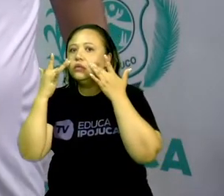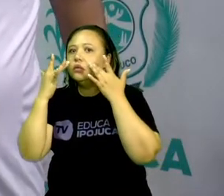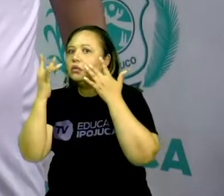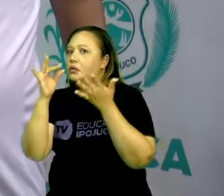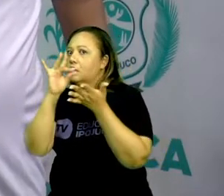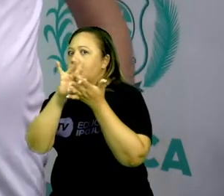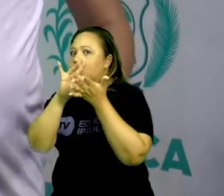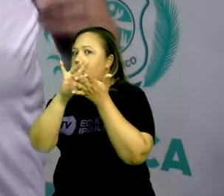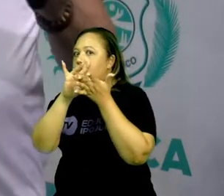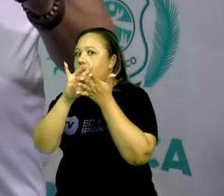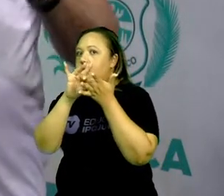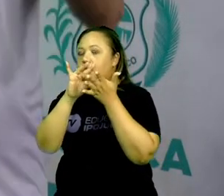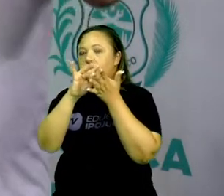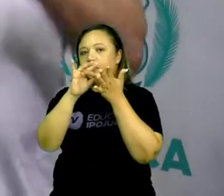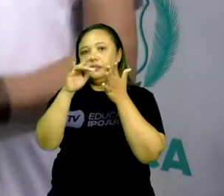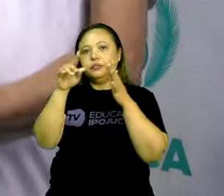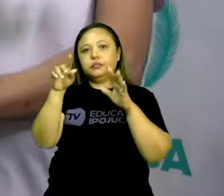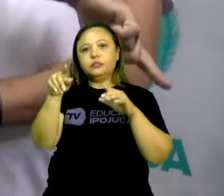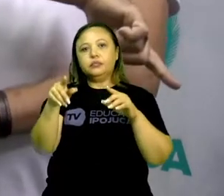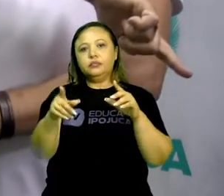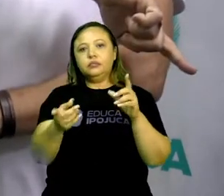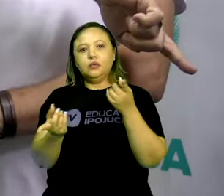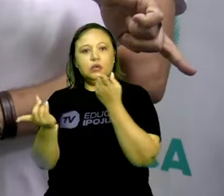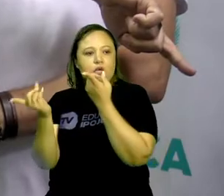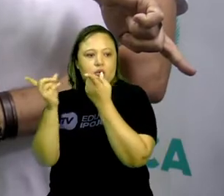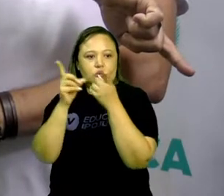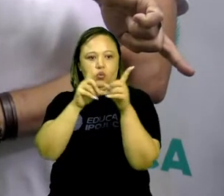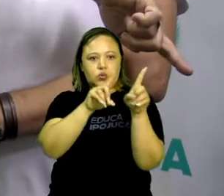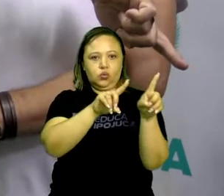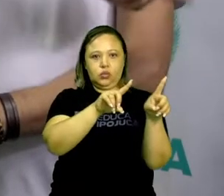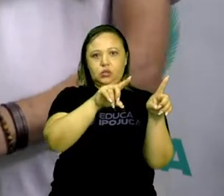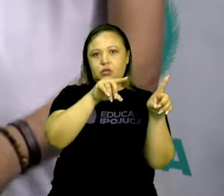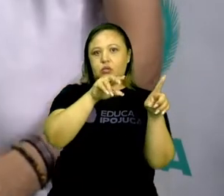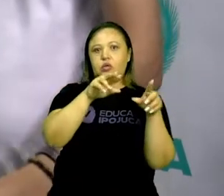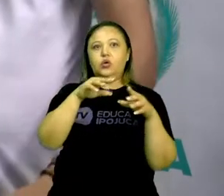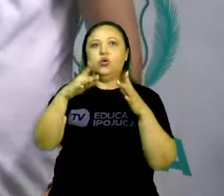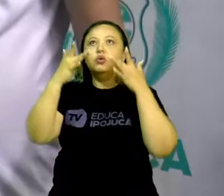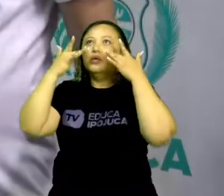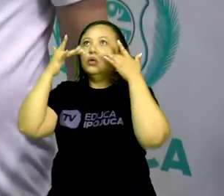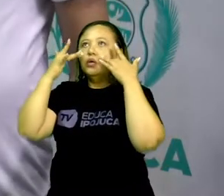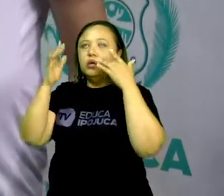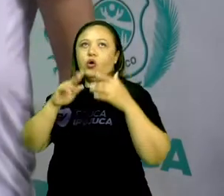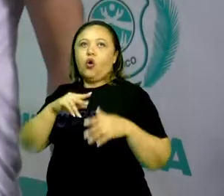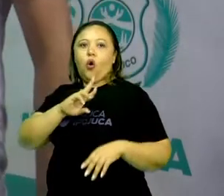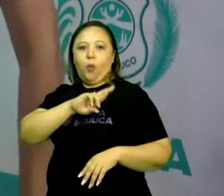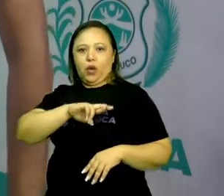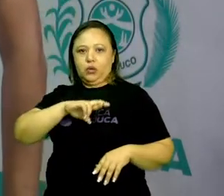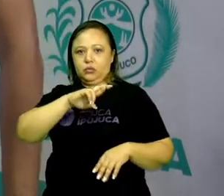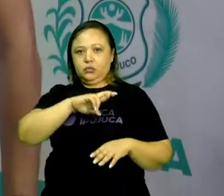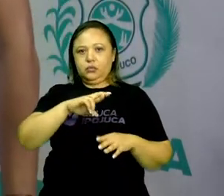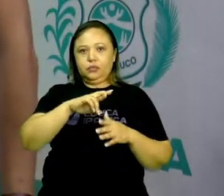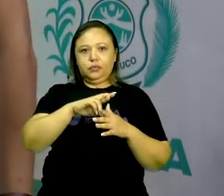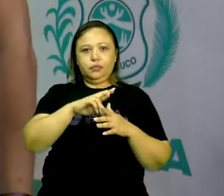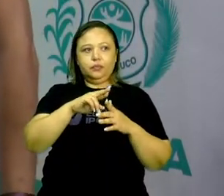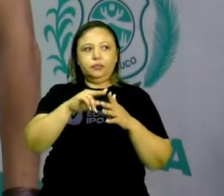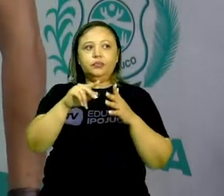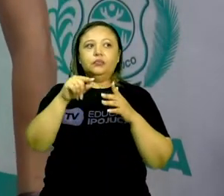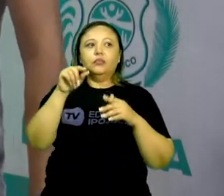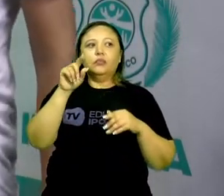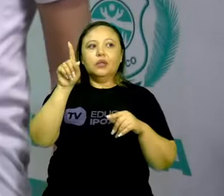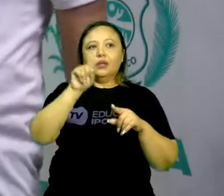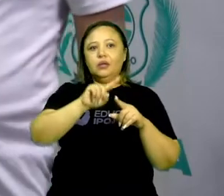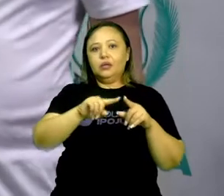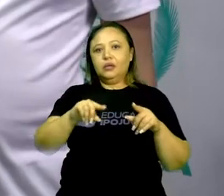teatro realista antes, na verdade. O teatro realista vai contra o teatro romântico, que era um teatro exagerado. Porque o teatro